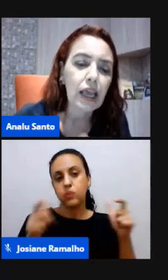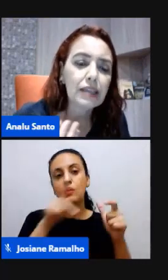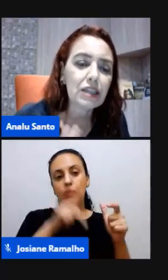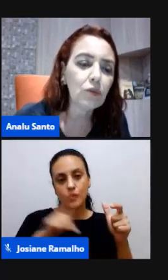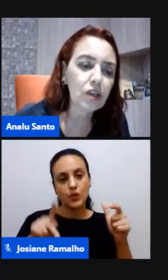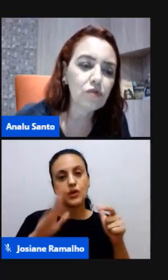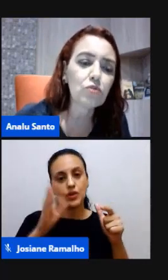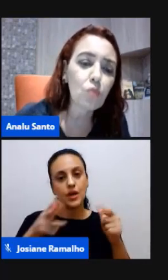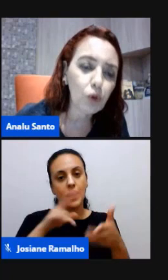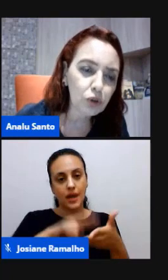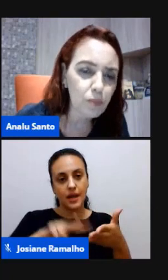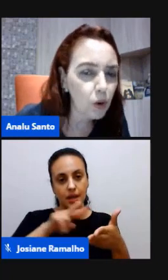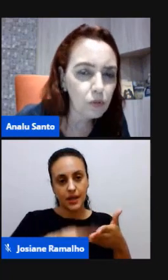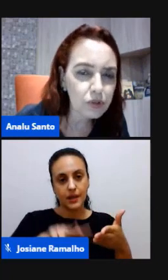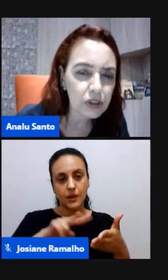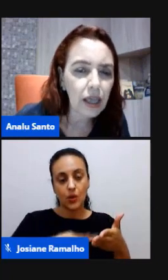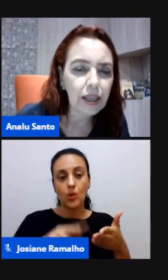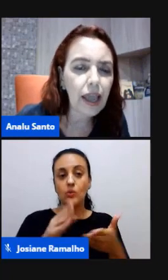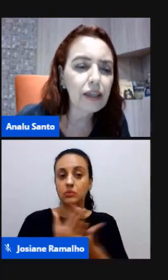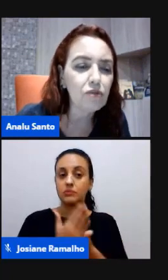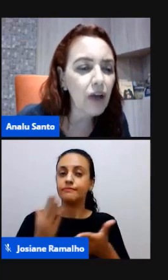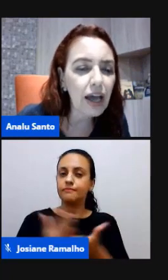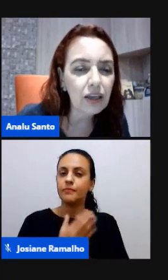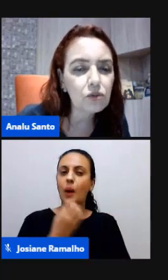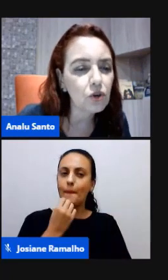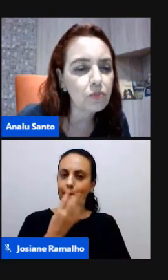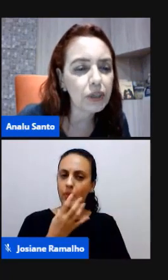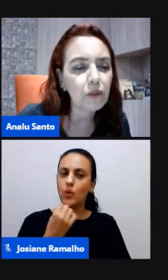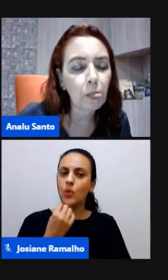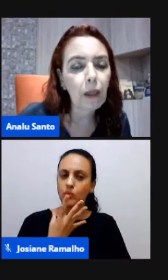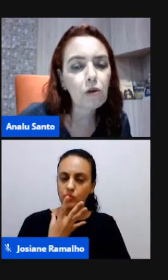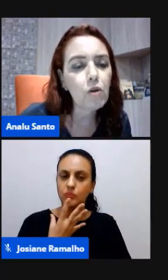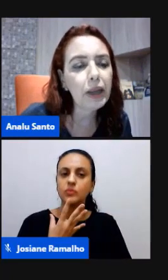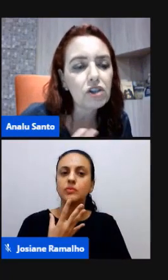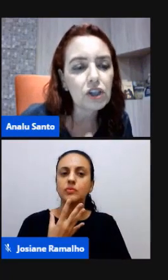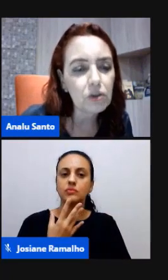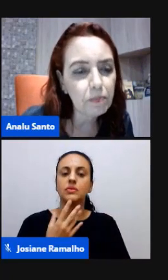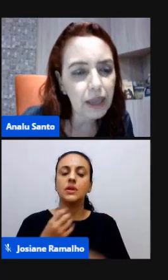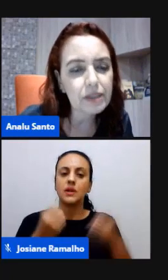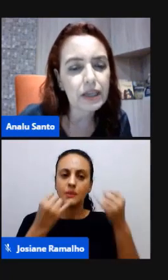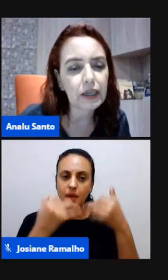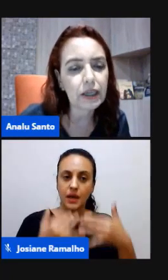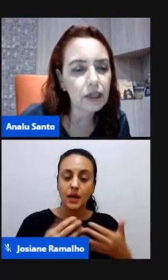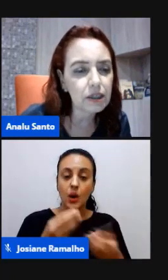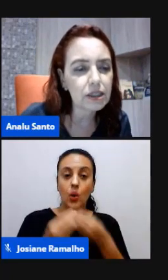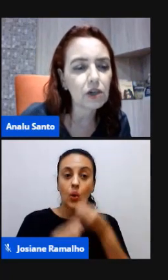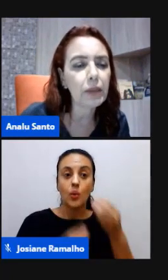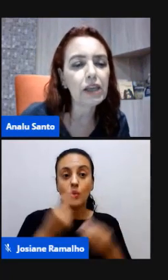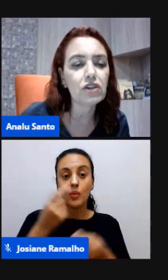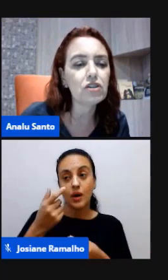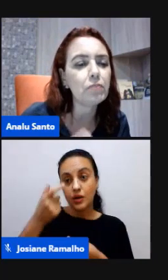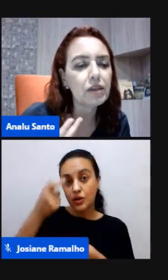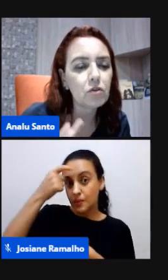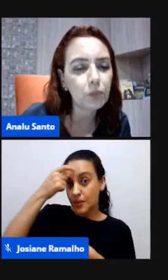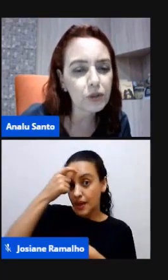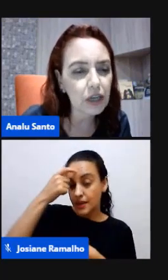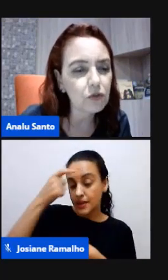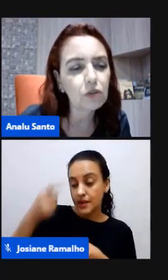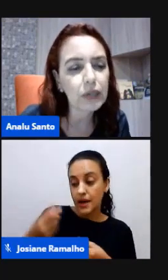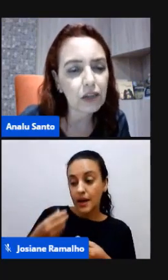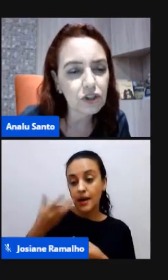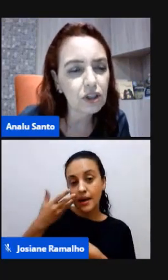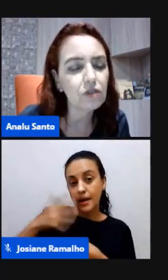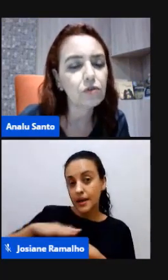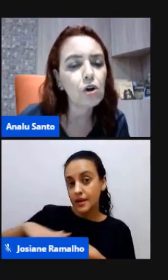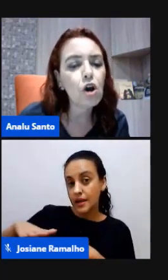eles. São livros muito bons, né? Que falam sobre como é que a gente pensa a criança, como é que a gente pensa o